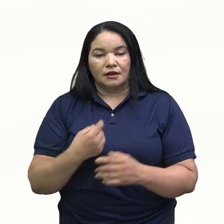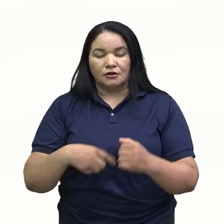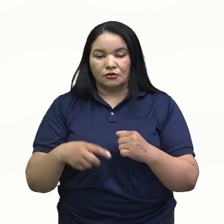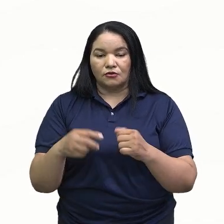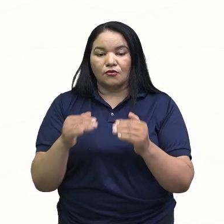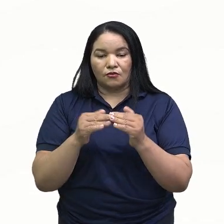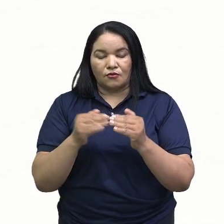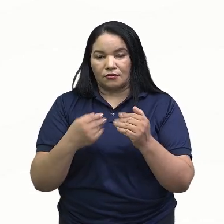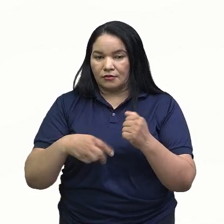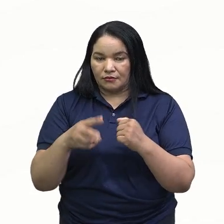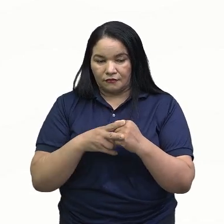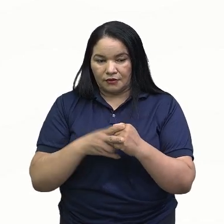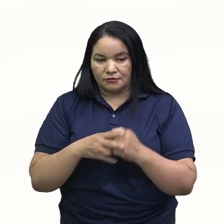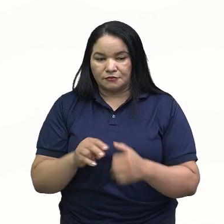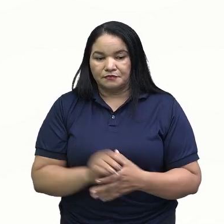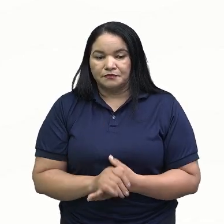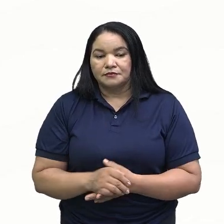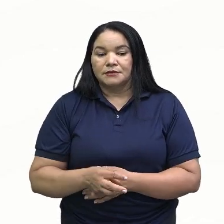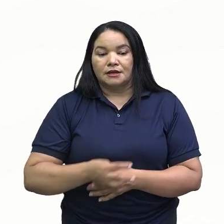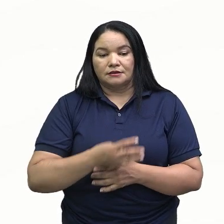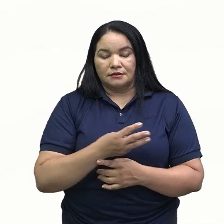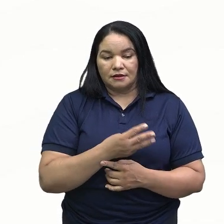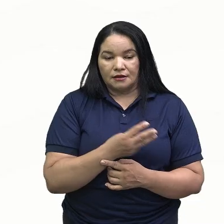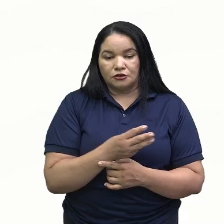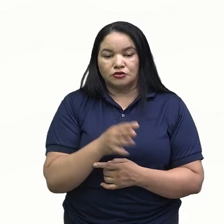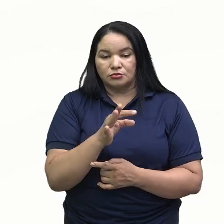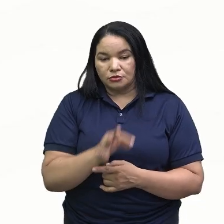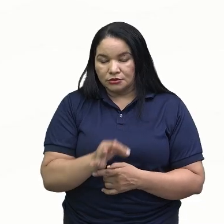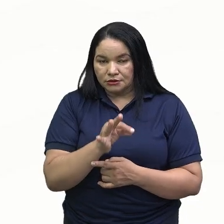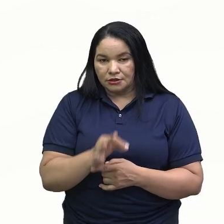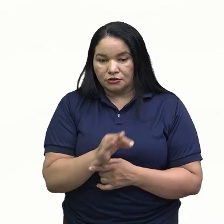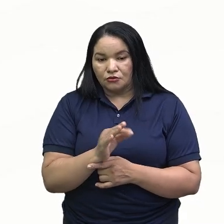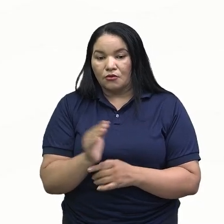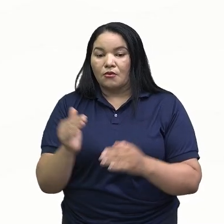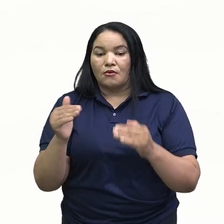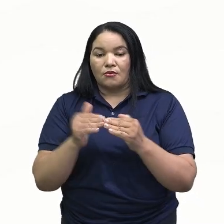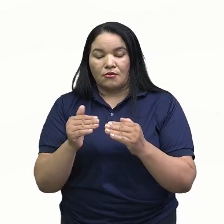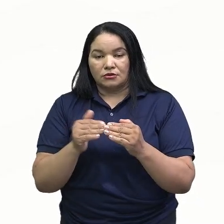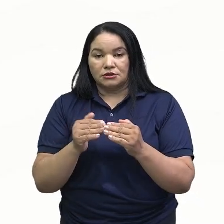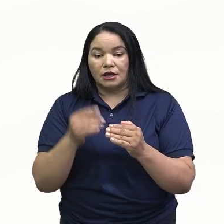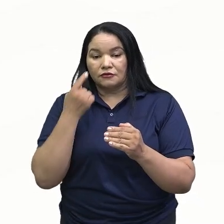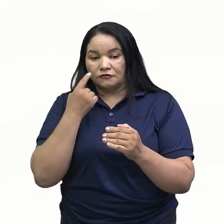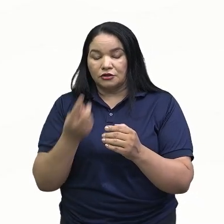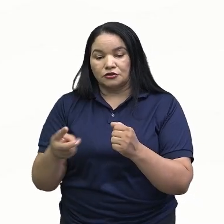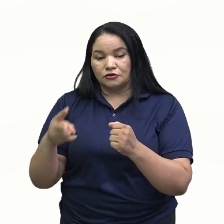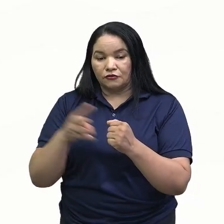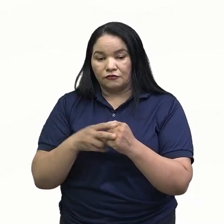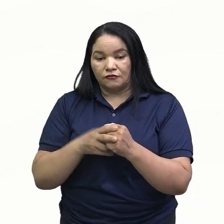3% concordaram com a proposta, né? Então,